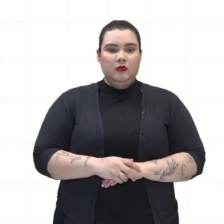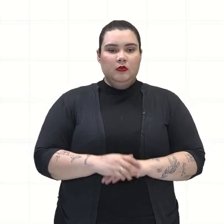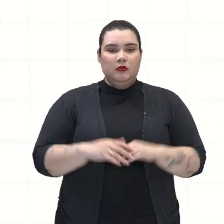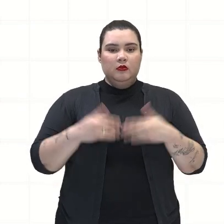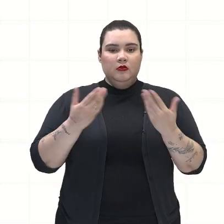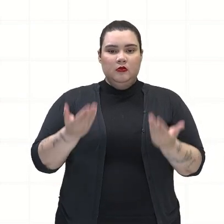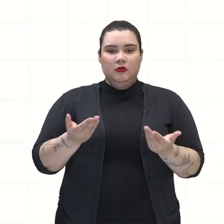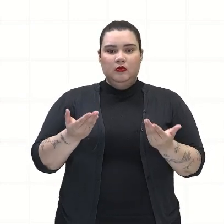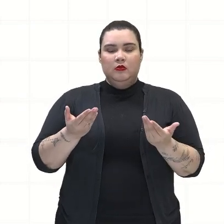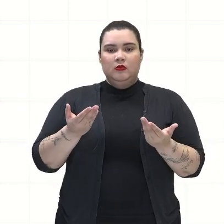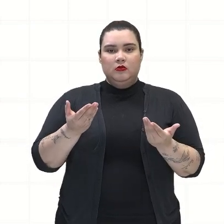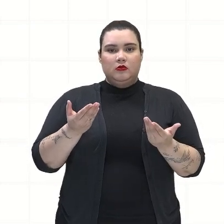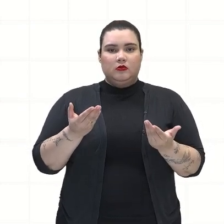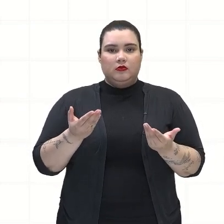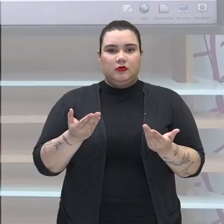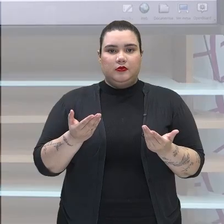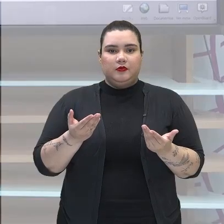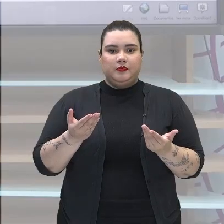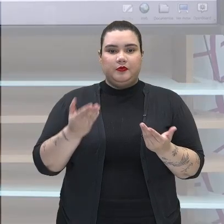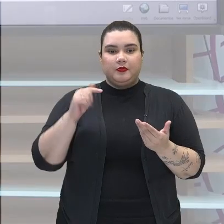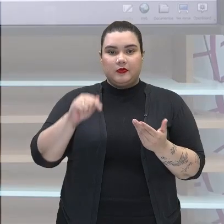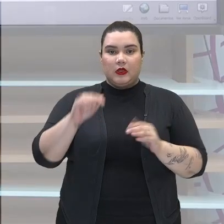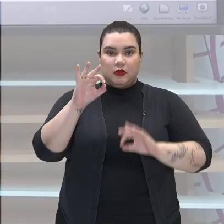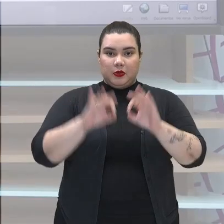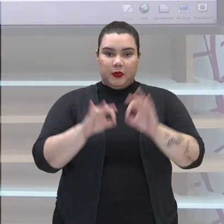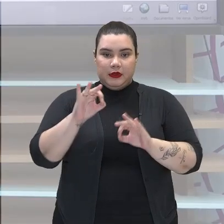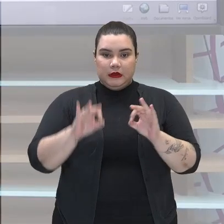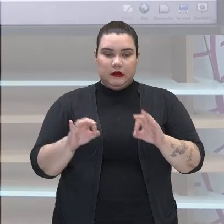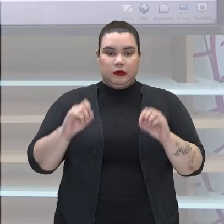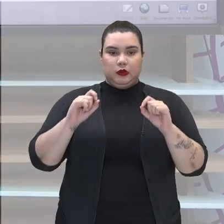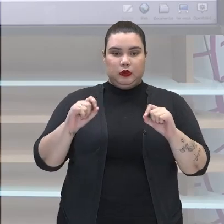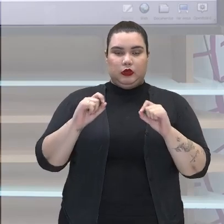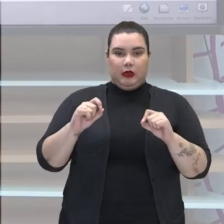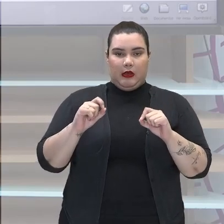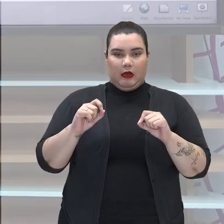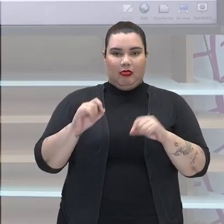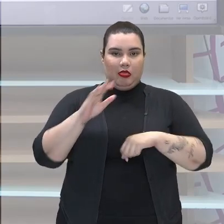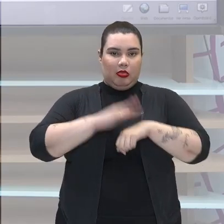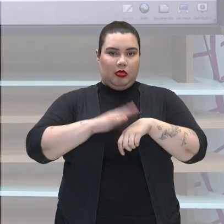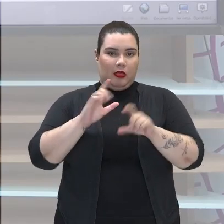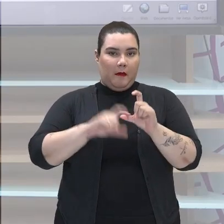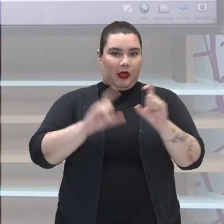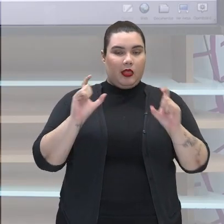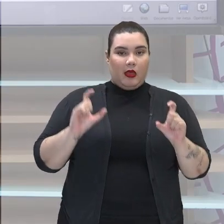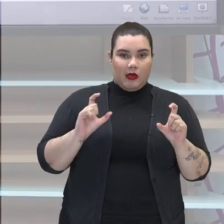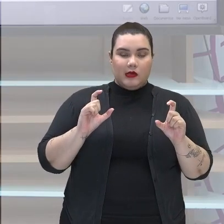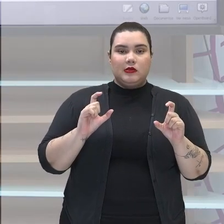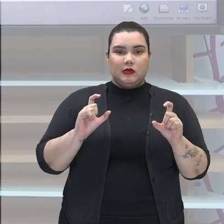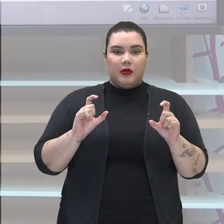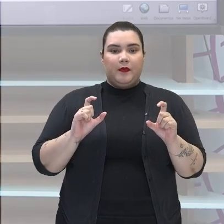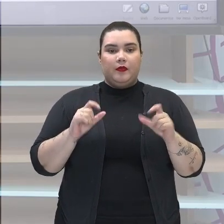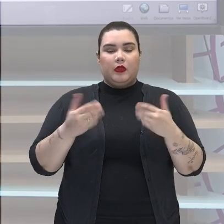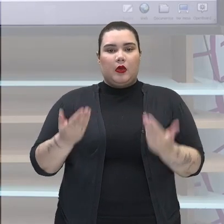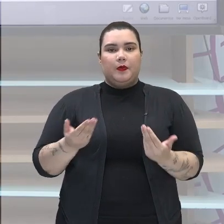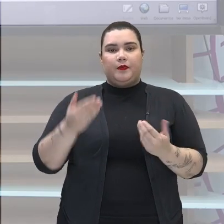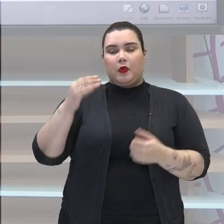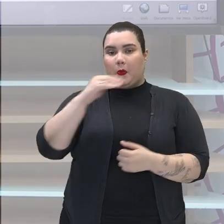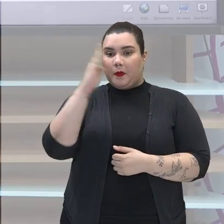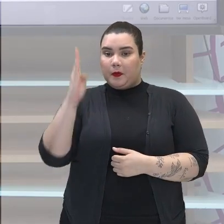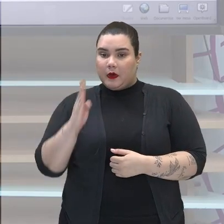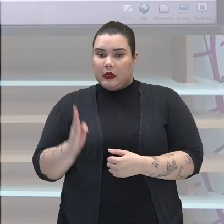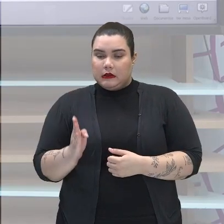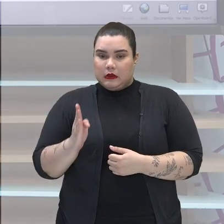Querendo ou não, o processo de independência, quando você para e pensa, o Brasil ele se